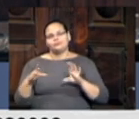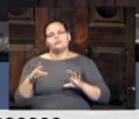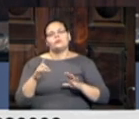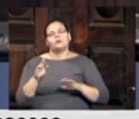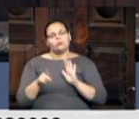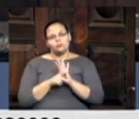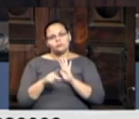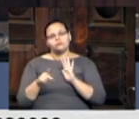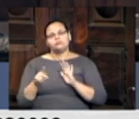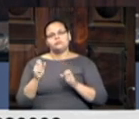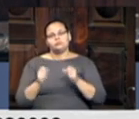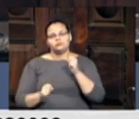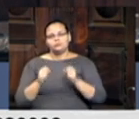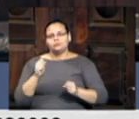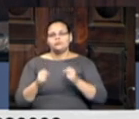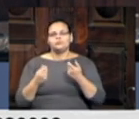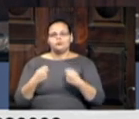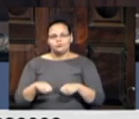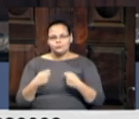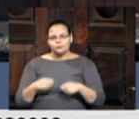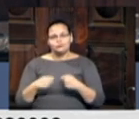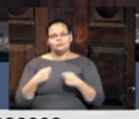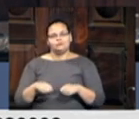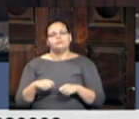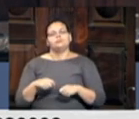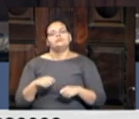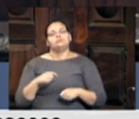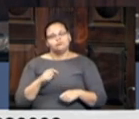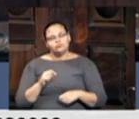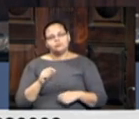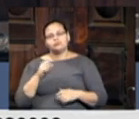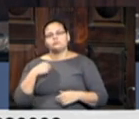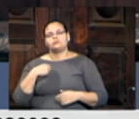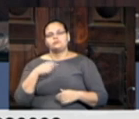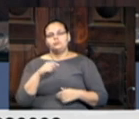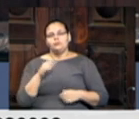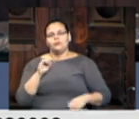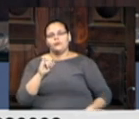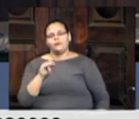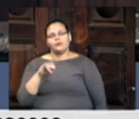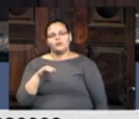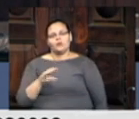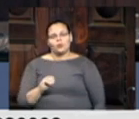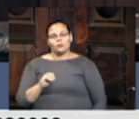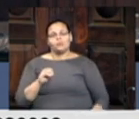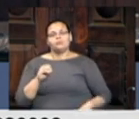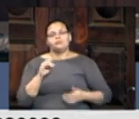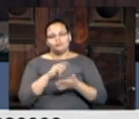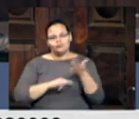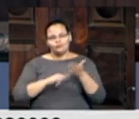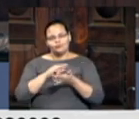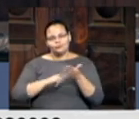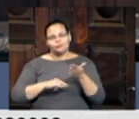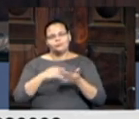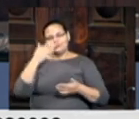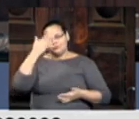carro teve que ir no inventário para pegar o comprovante de que